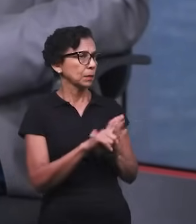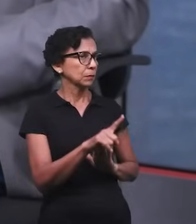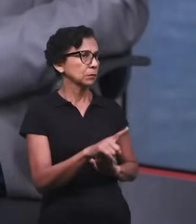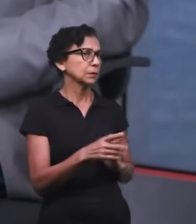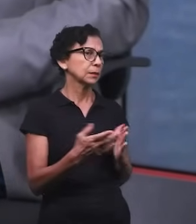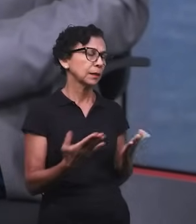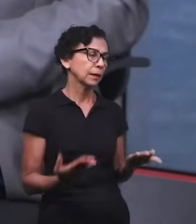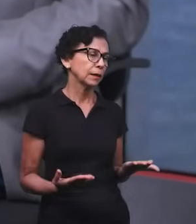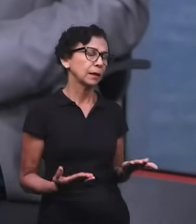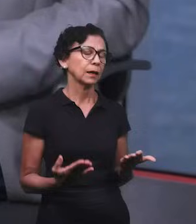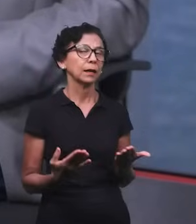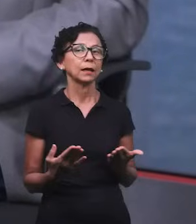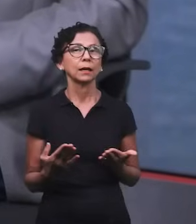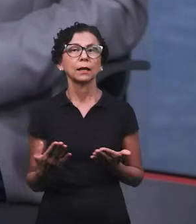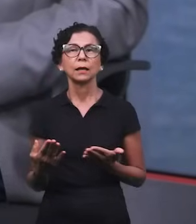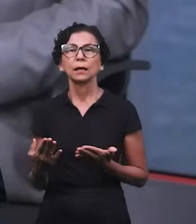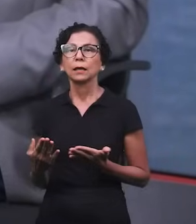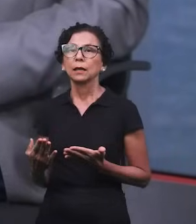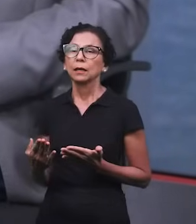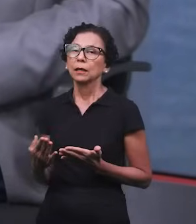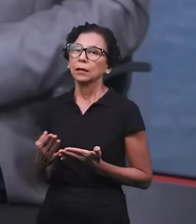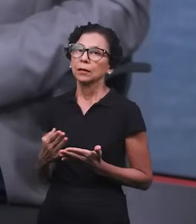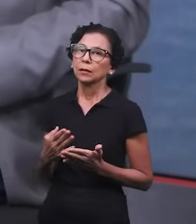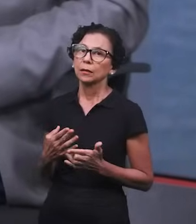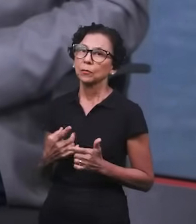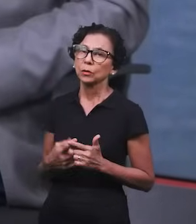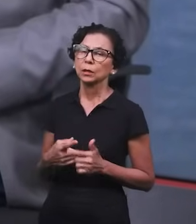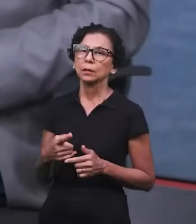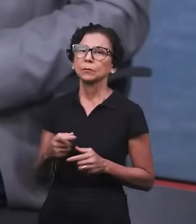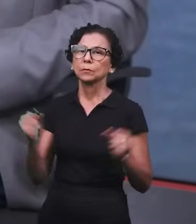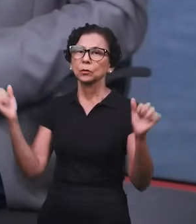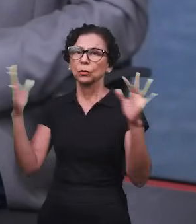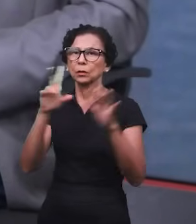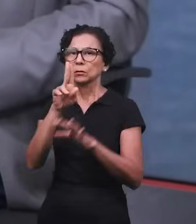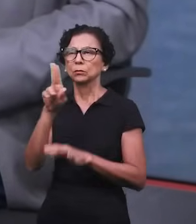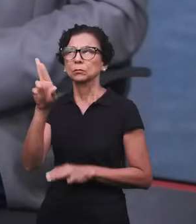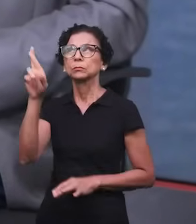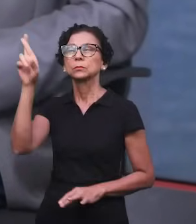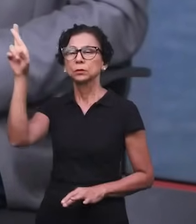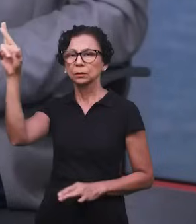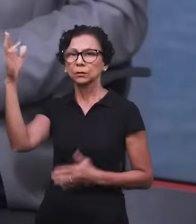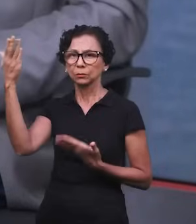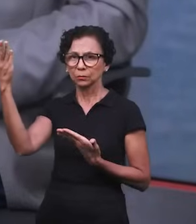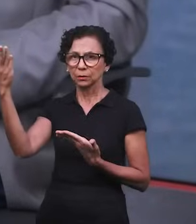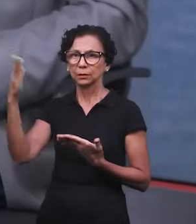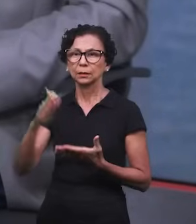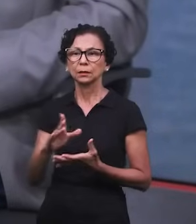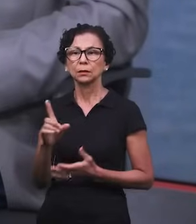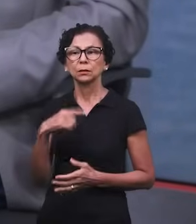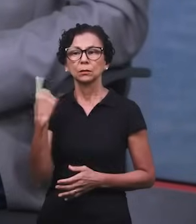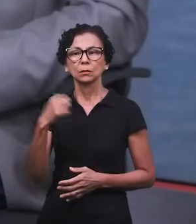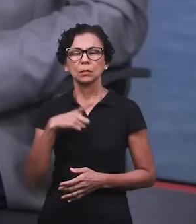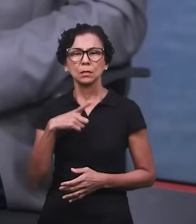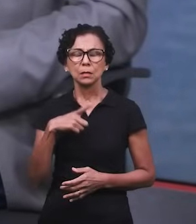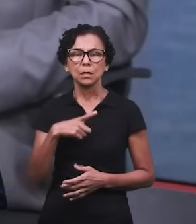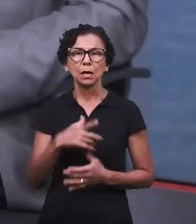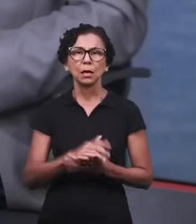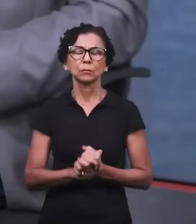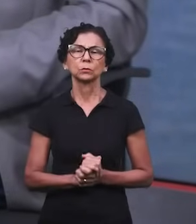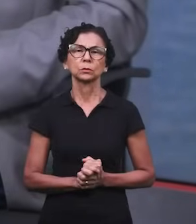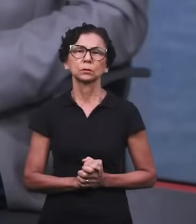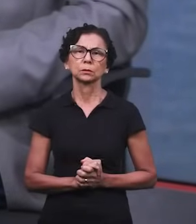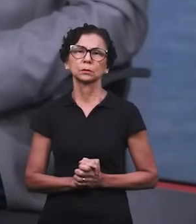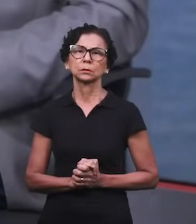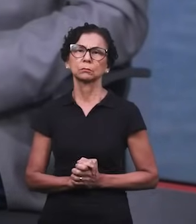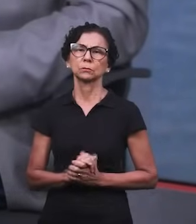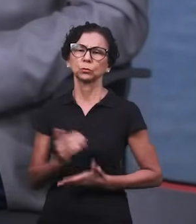irmãos, pastores, membros da igreja, irmãs também, que realmente são referências na sua formação acadêmica